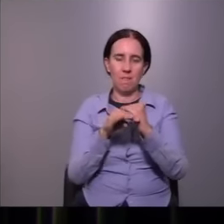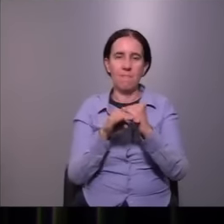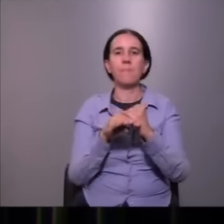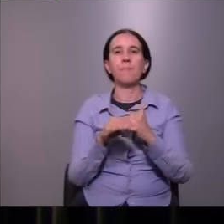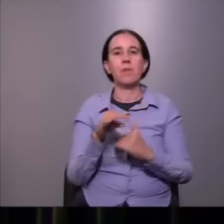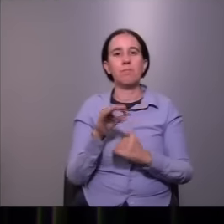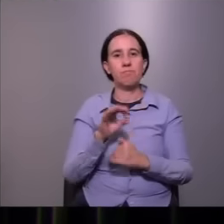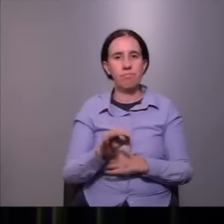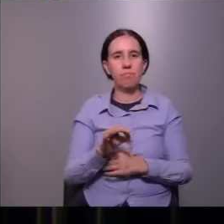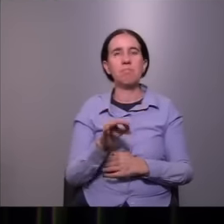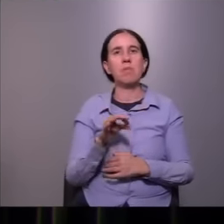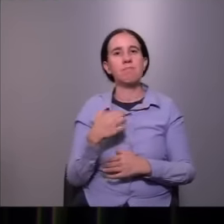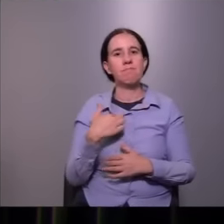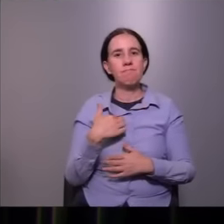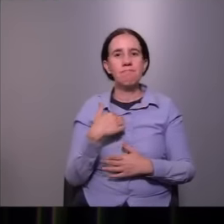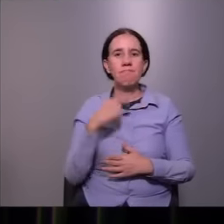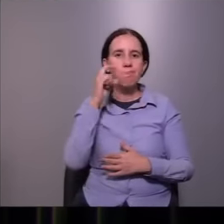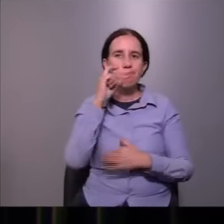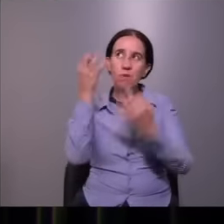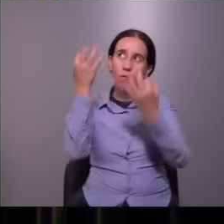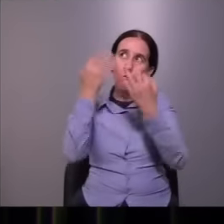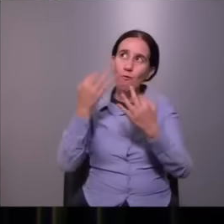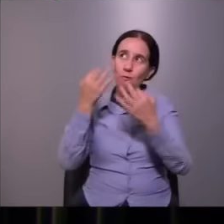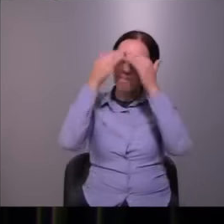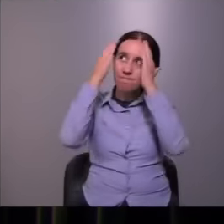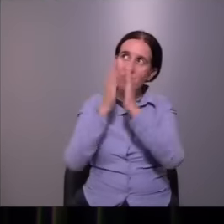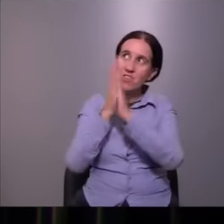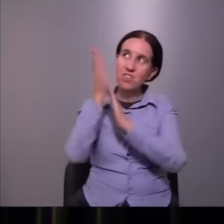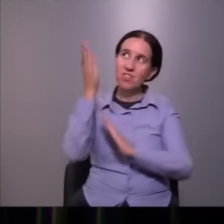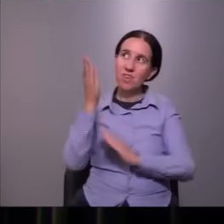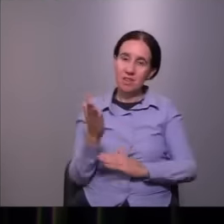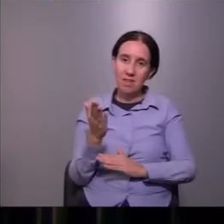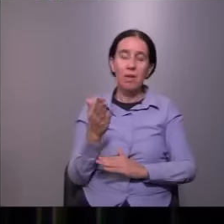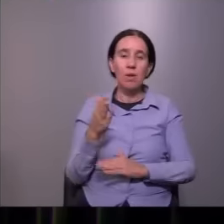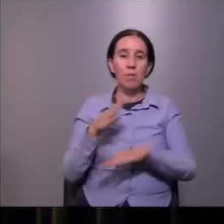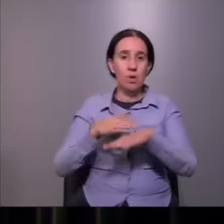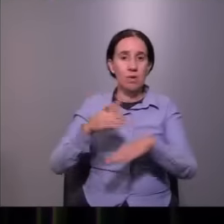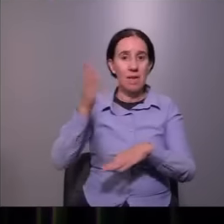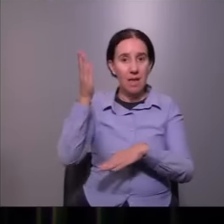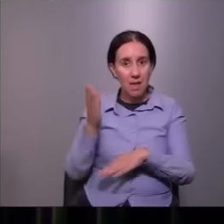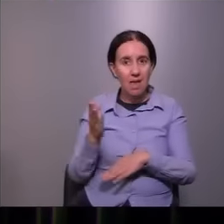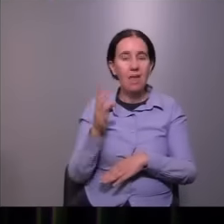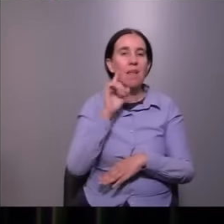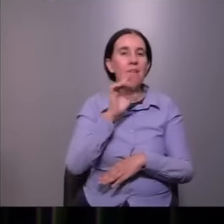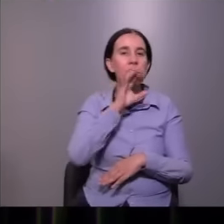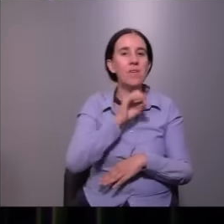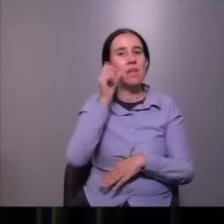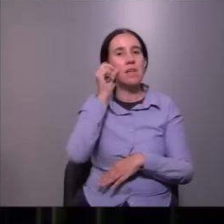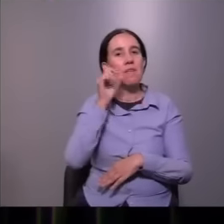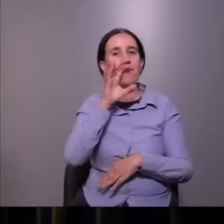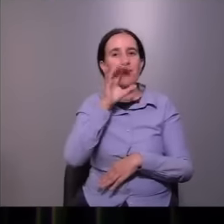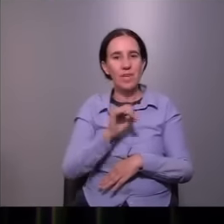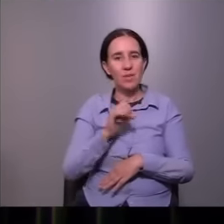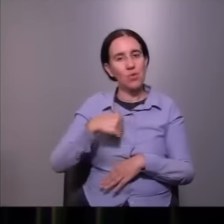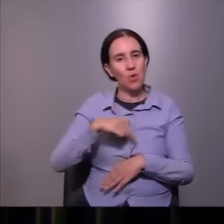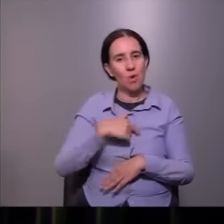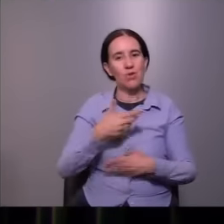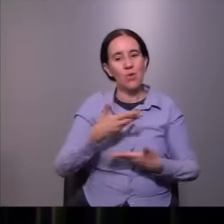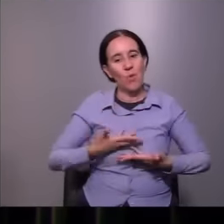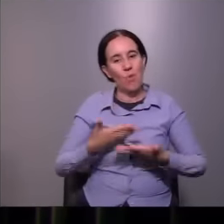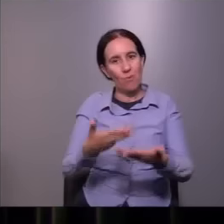fratelli tutti. Que a Virgem Maria estenda o seu manto protetor sobre esta humanidade, pois